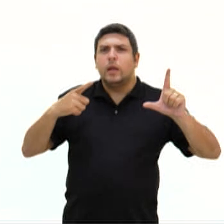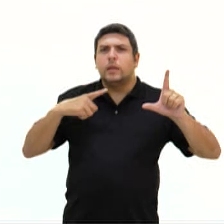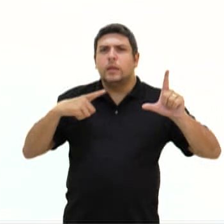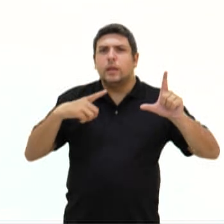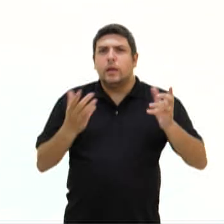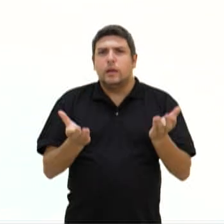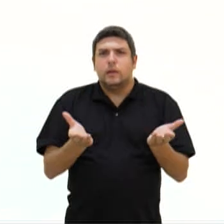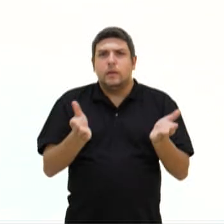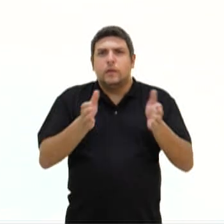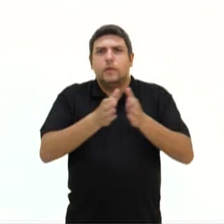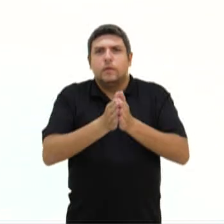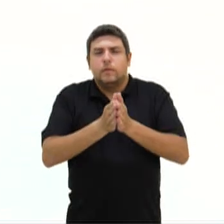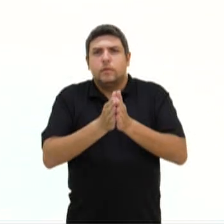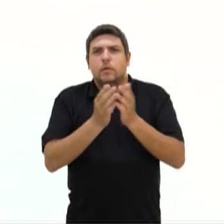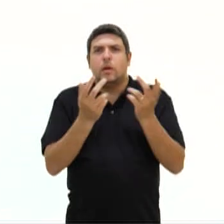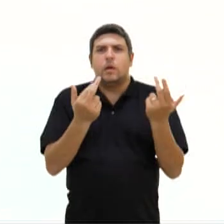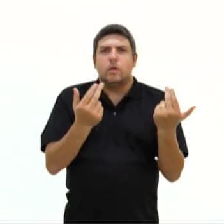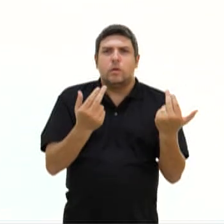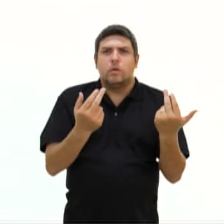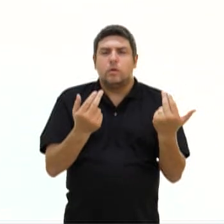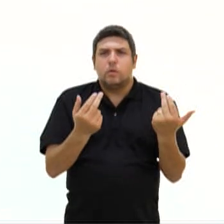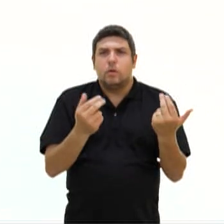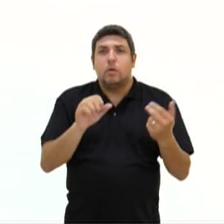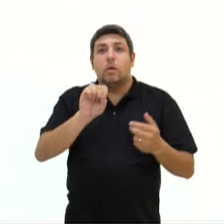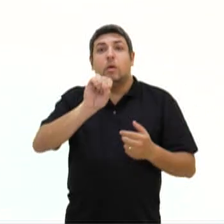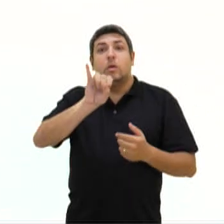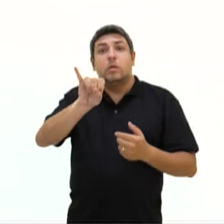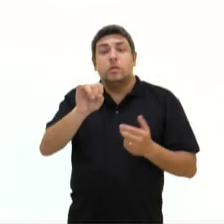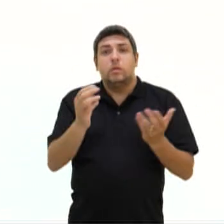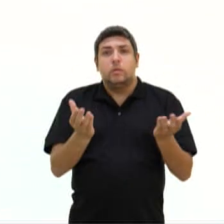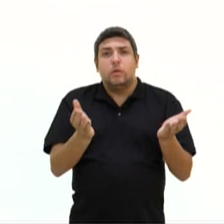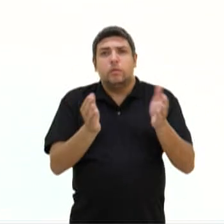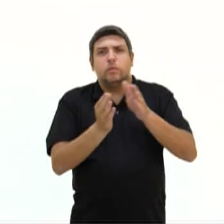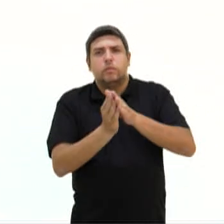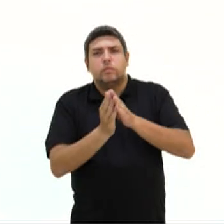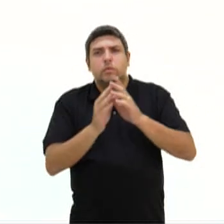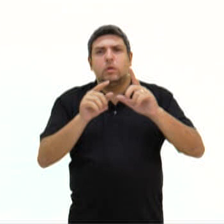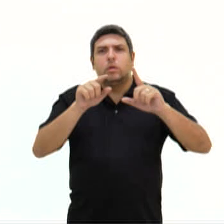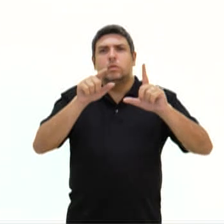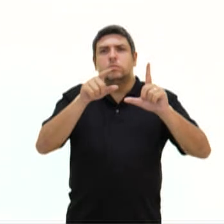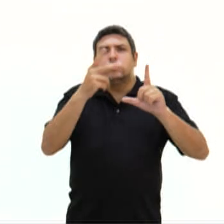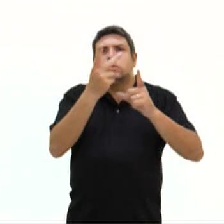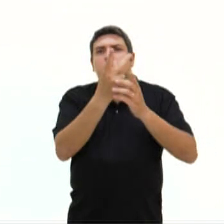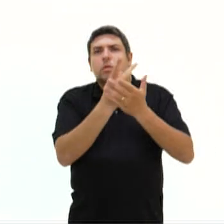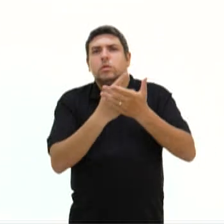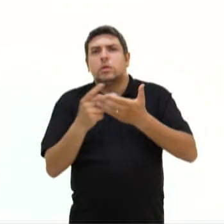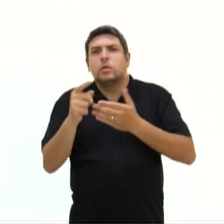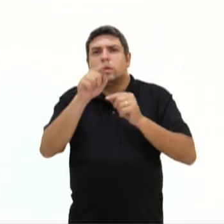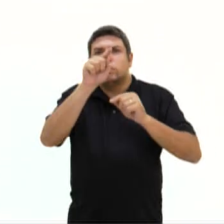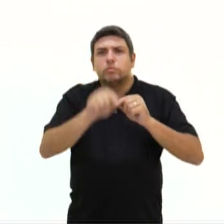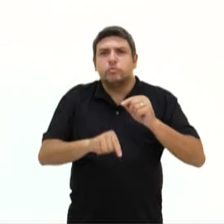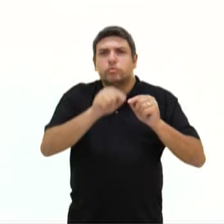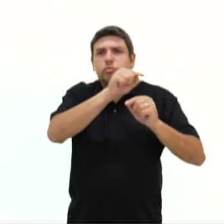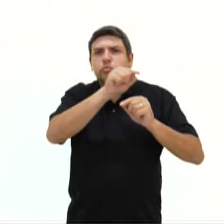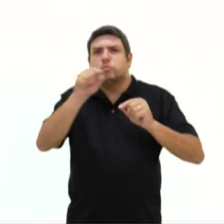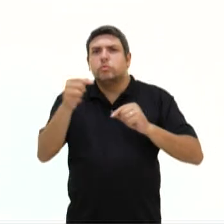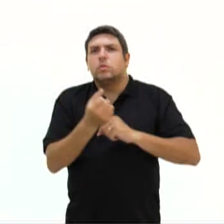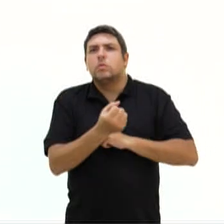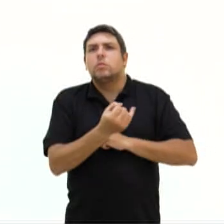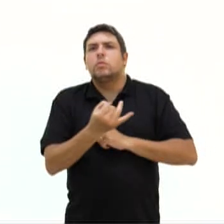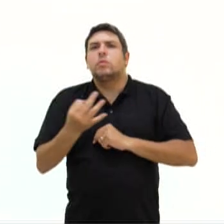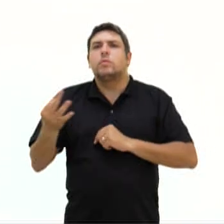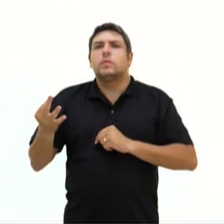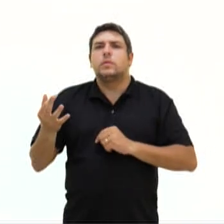simetria. E se ela possui eixo de simetria, quantos eixos de simetria são? um tempo para fazer o exercício aí.